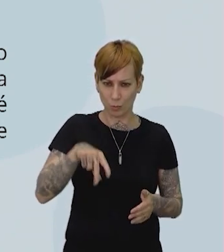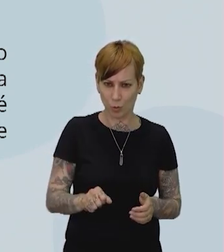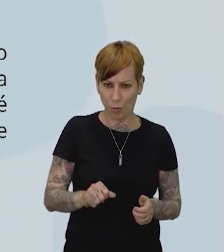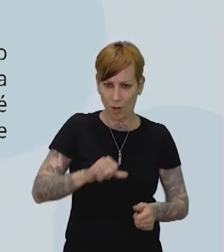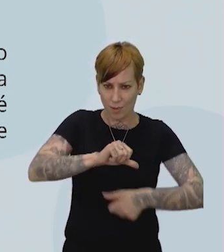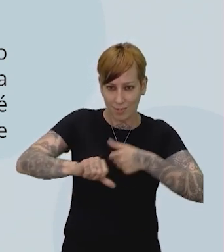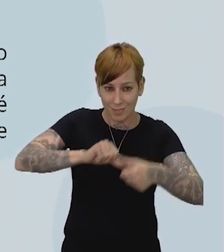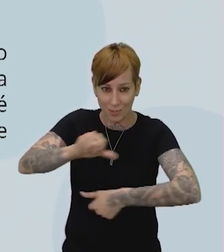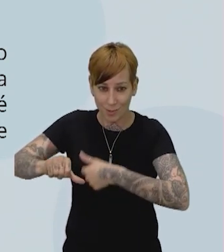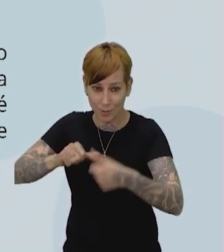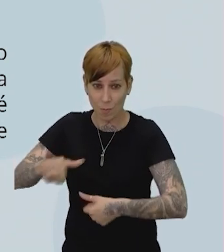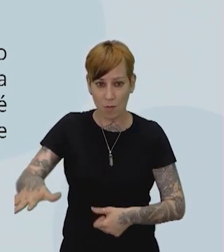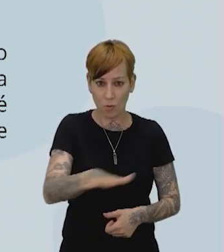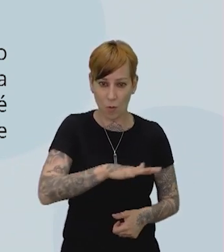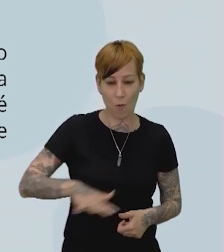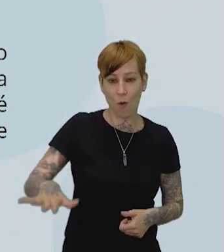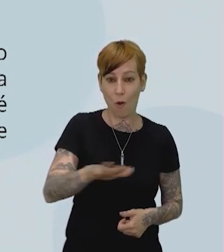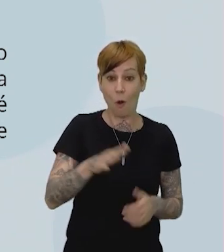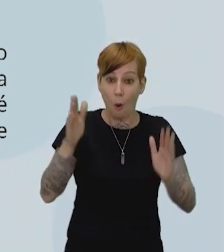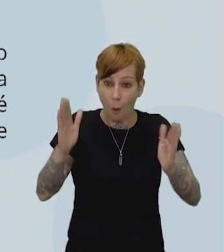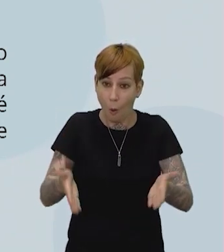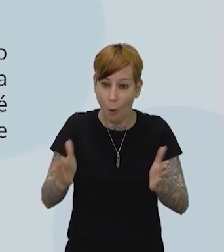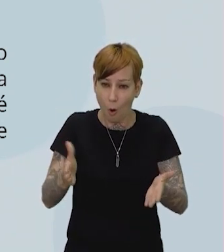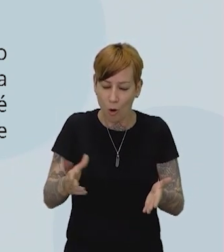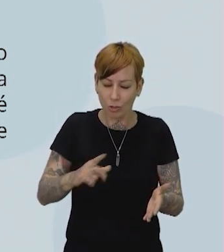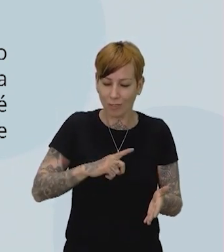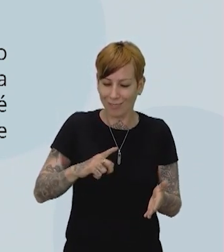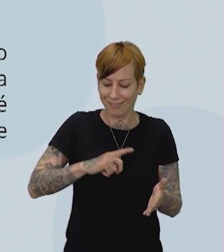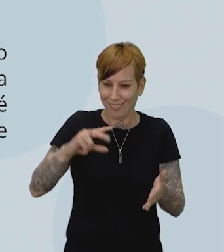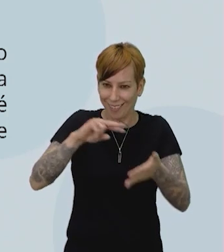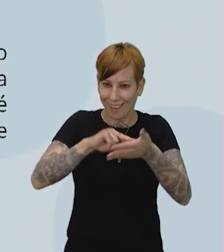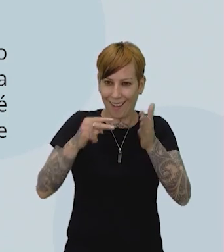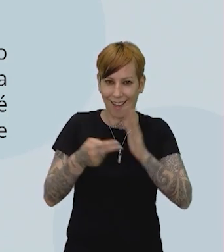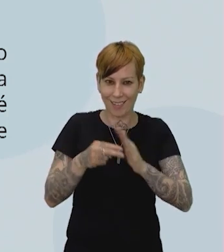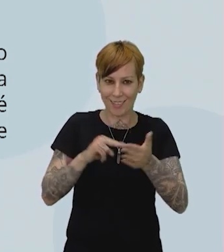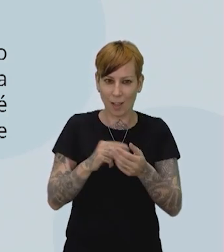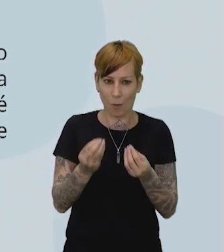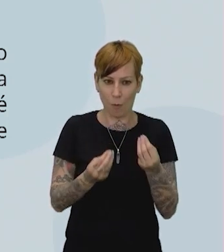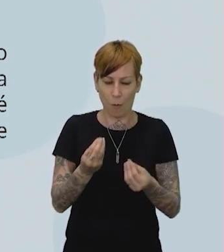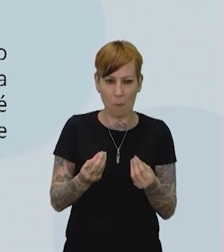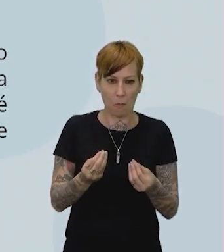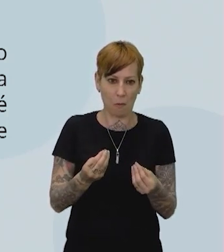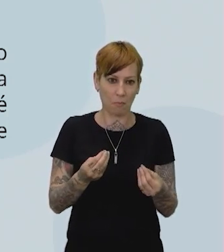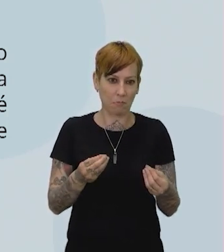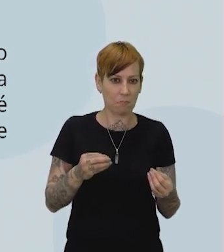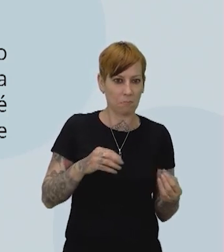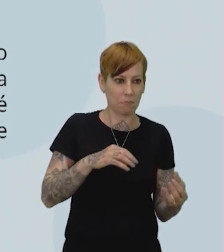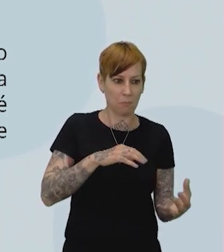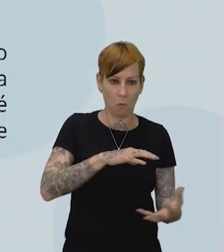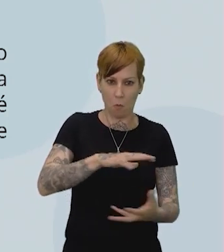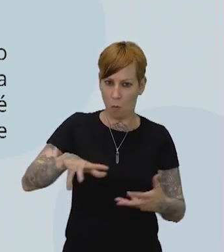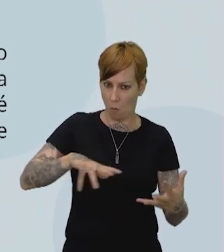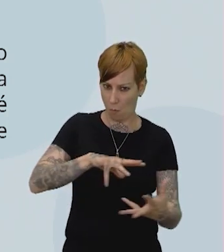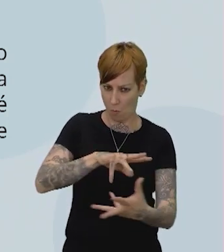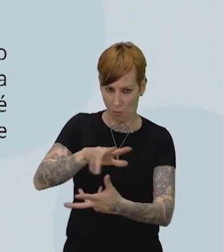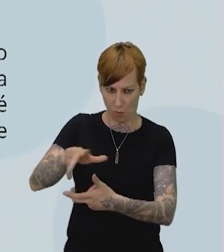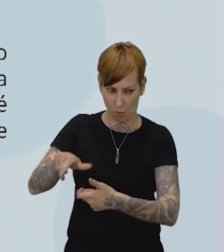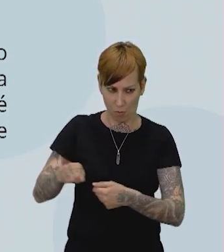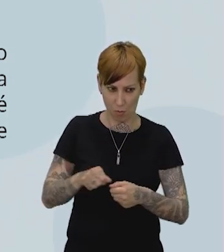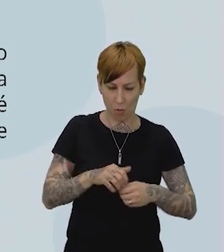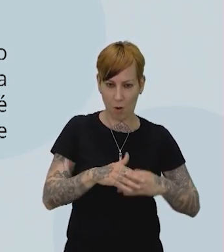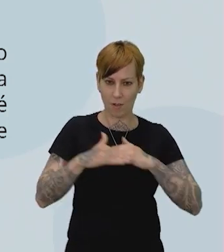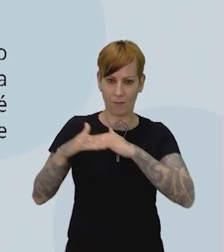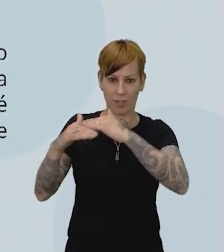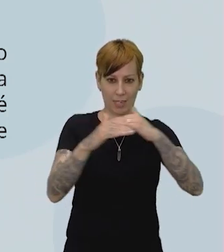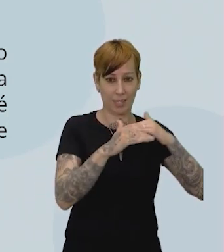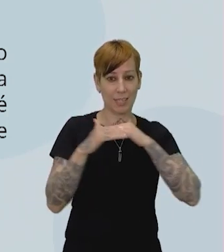ocorrem nos territórios atualmente são caracterizadas por aspectos como universalidade, vida sistêmica, celeridade,